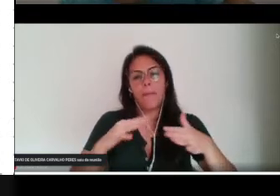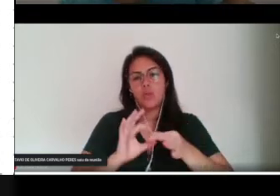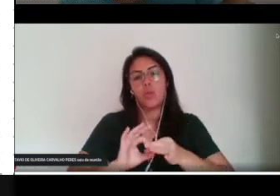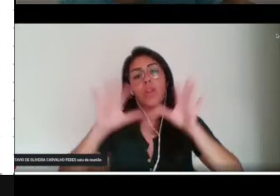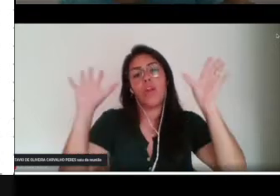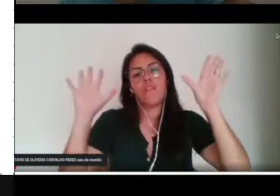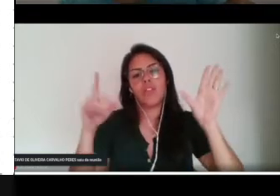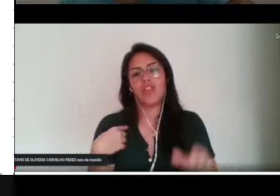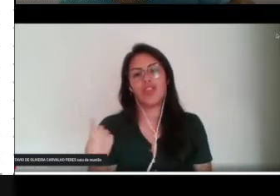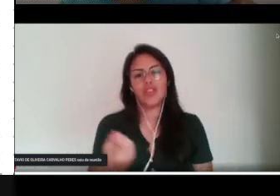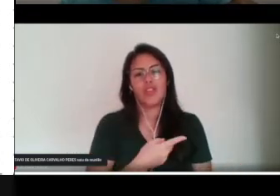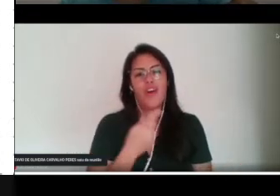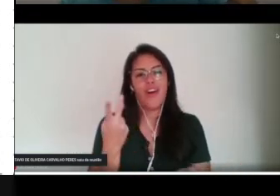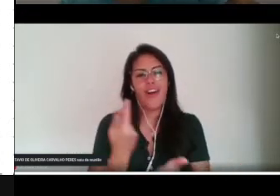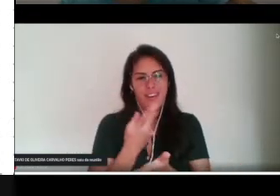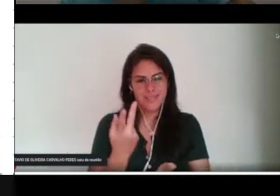viu?